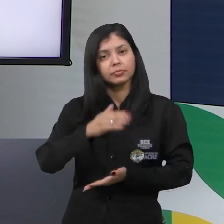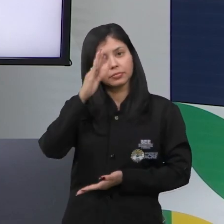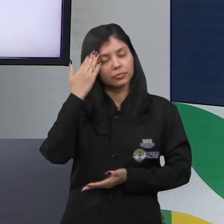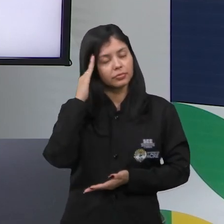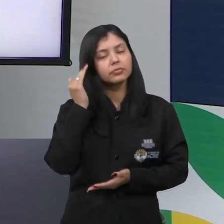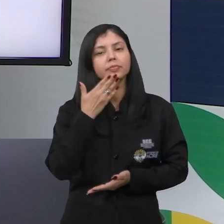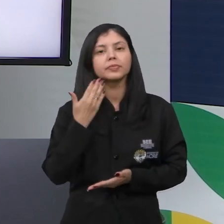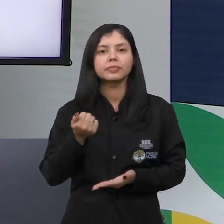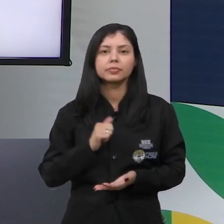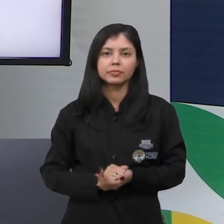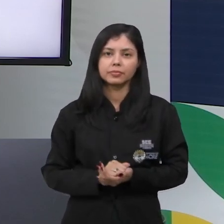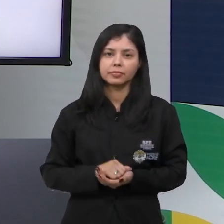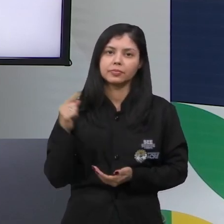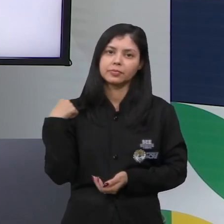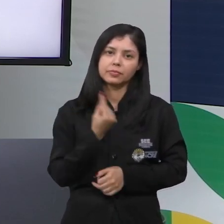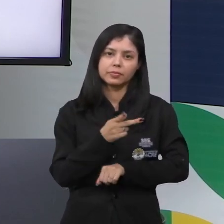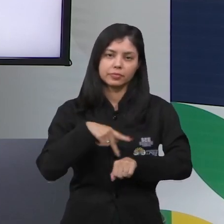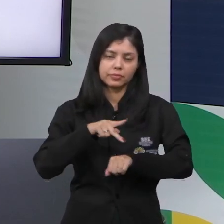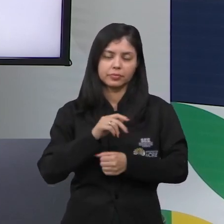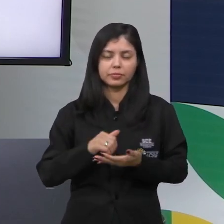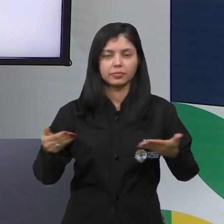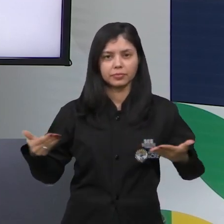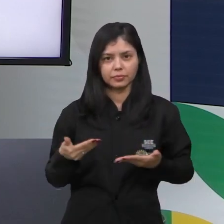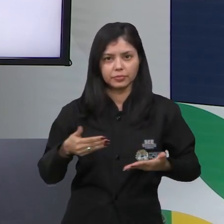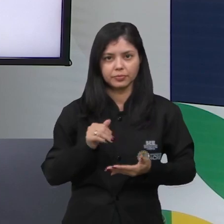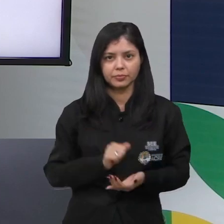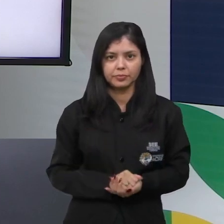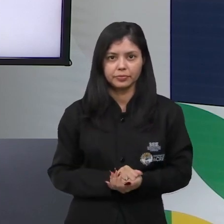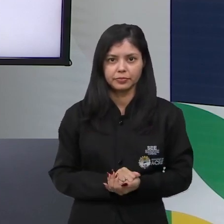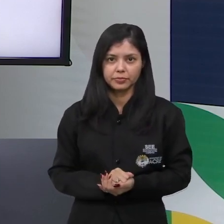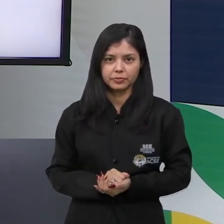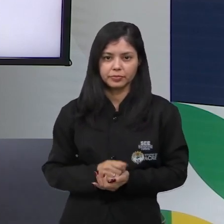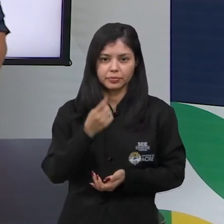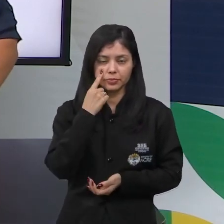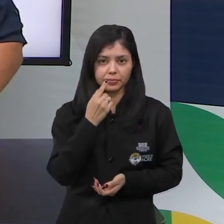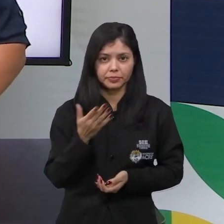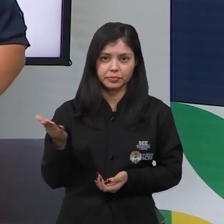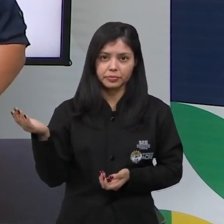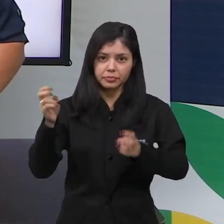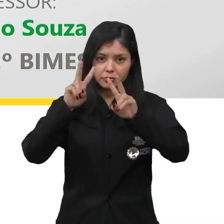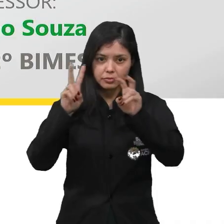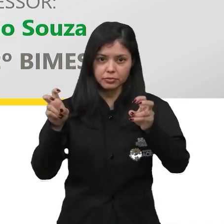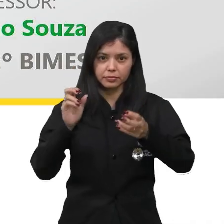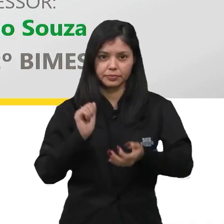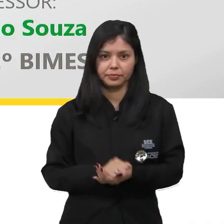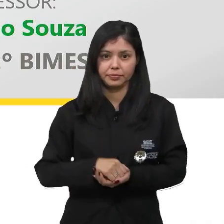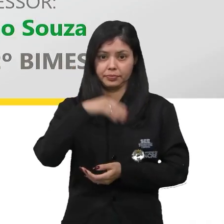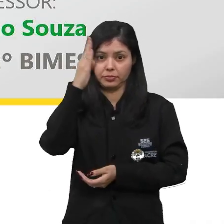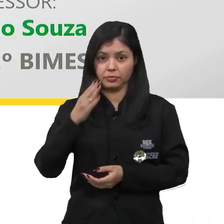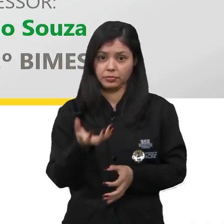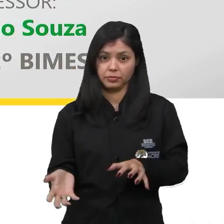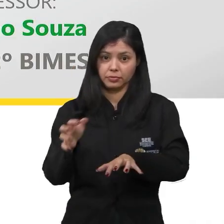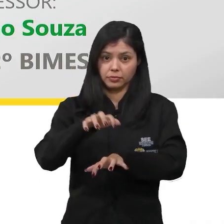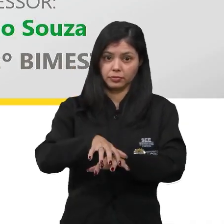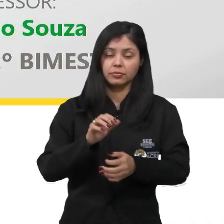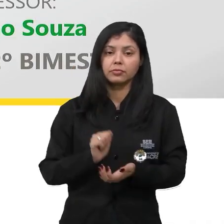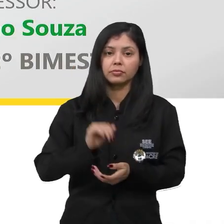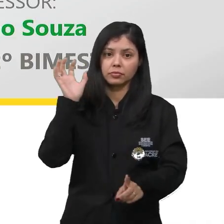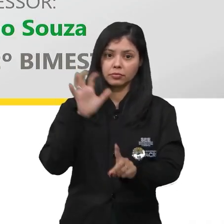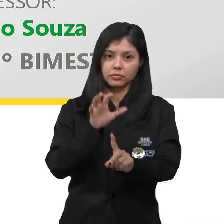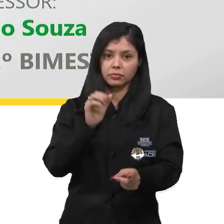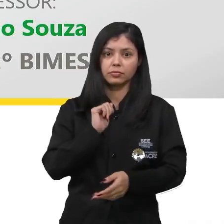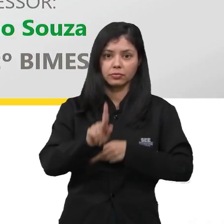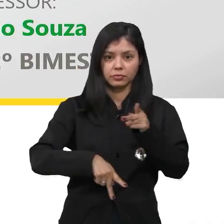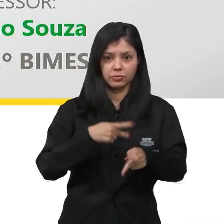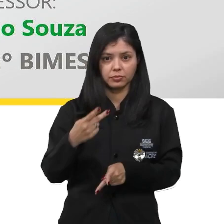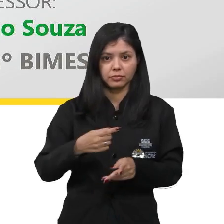melhor a história do nosso país hoje. Olha só esse tema como é interessante. Brasil colônia,